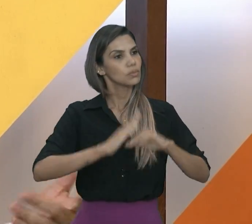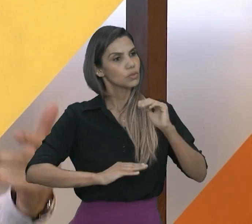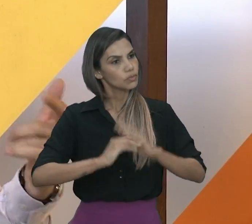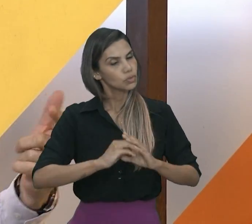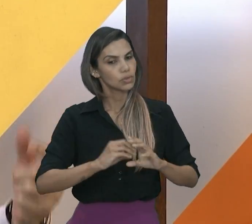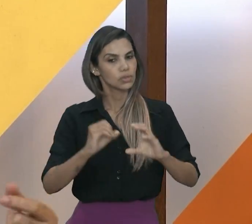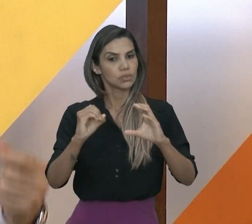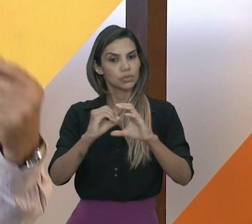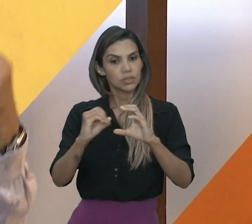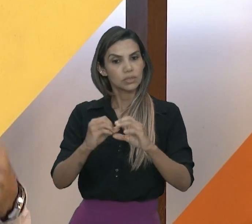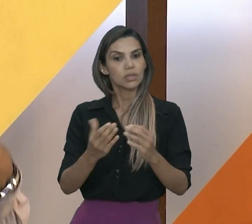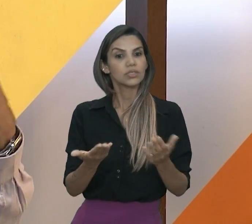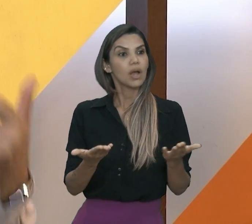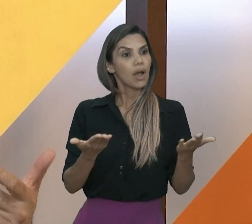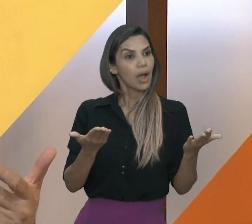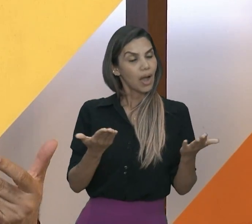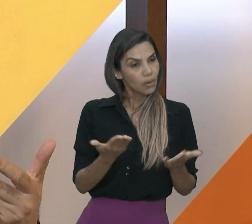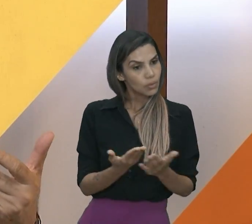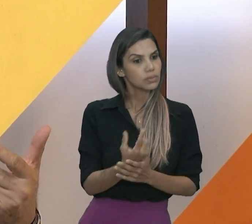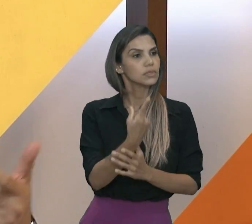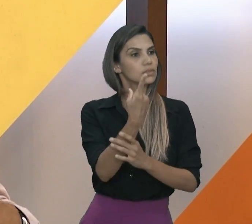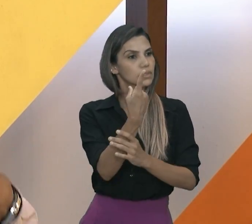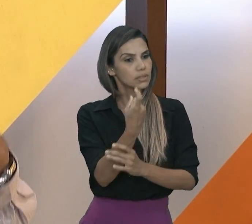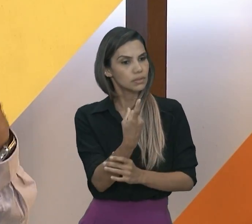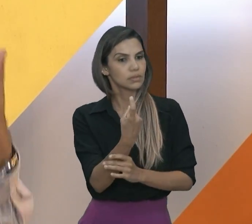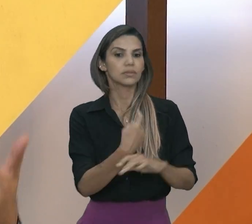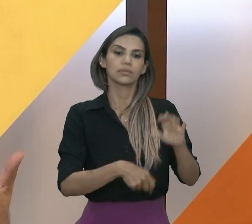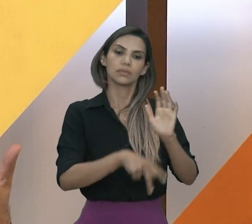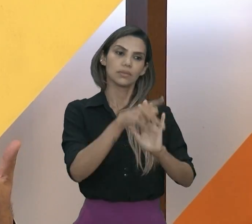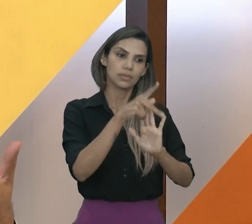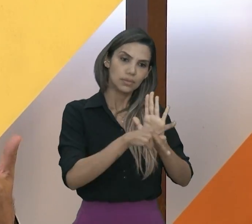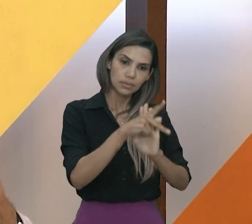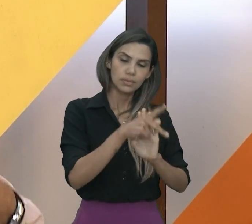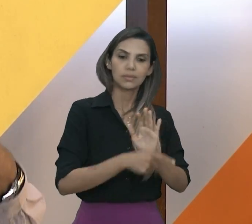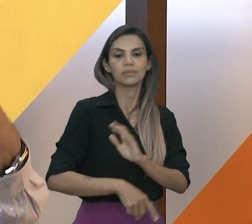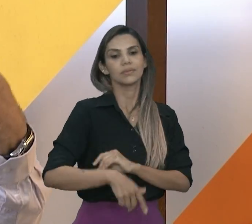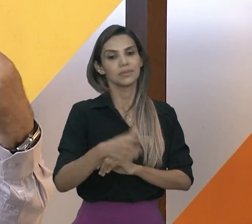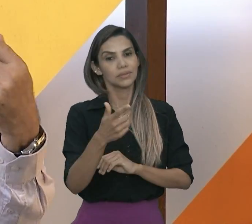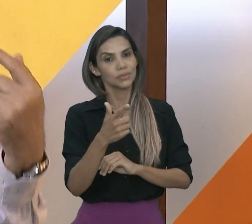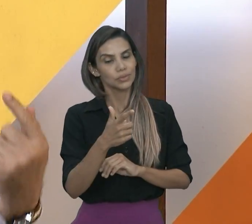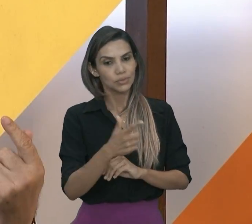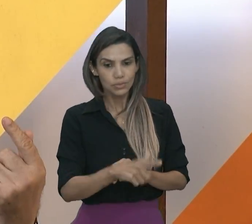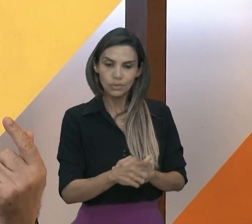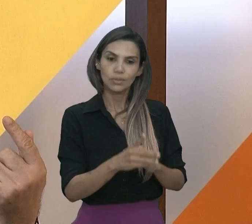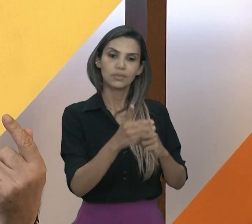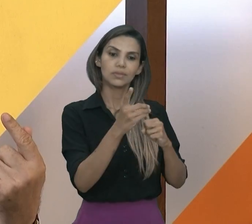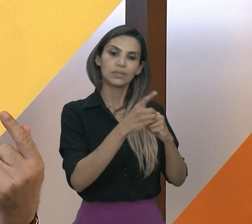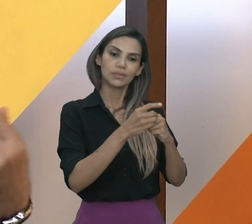Centro-Oeste. Agora, o único programa, novamente, né, em doutorado